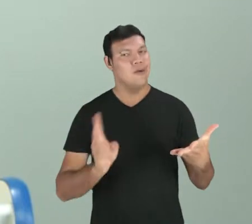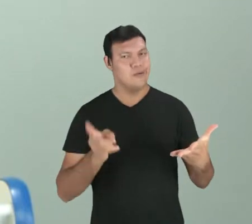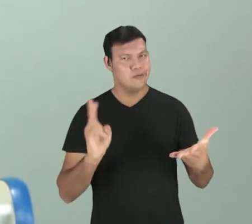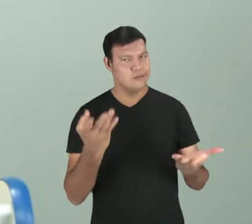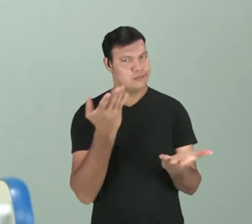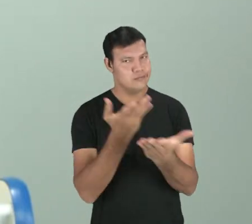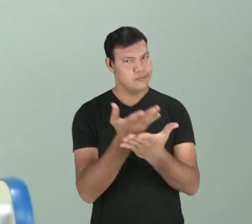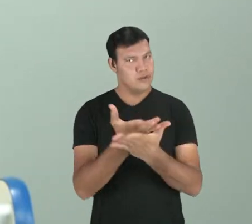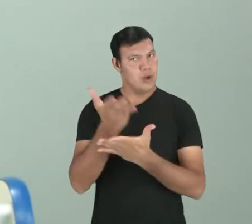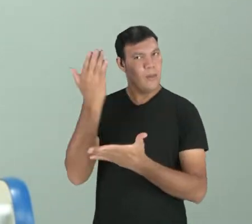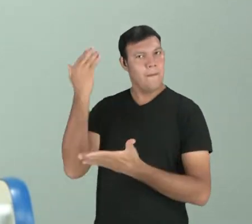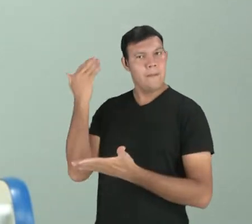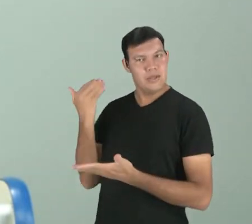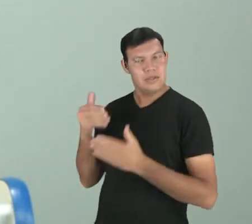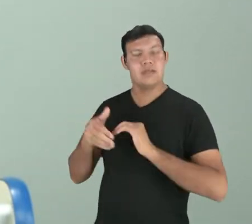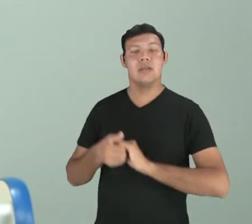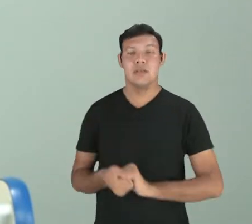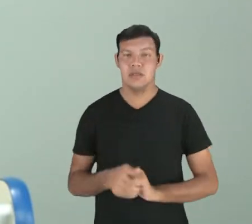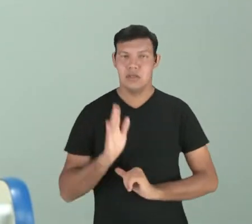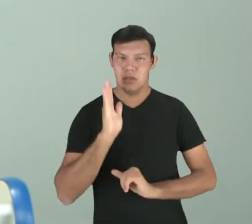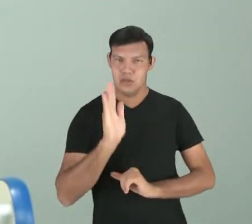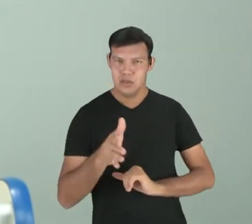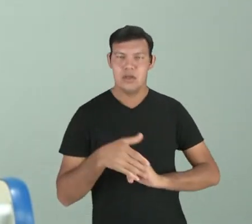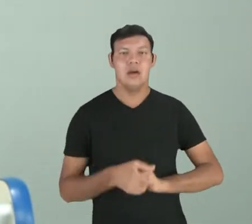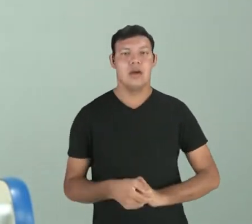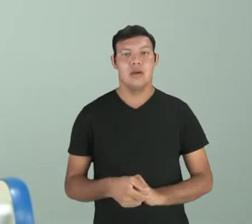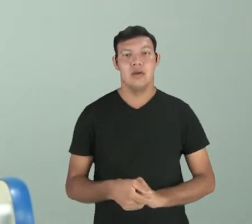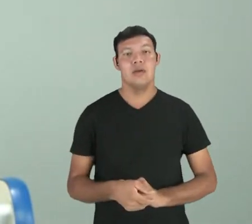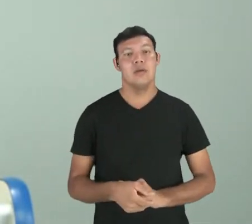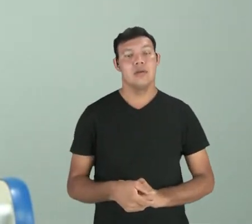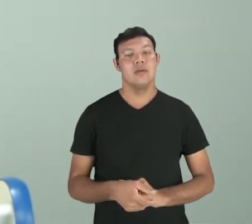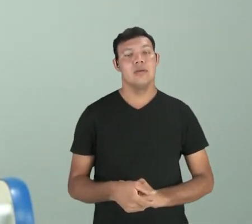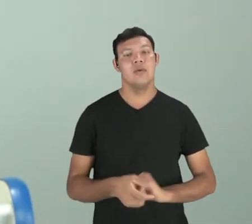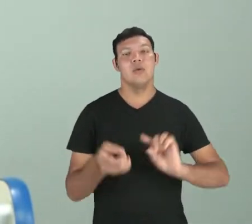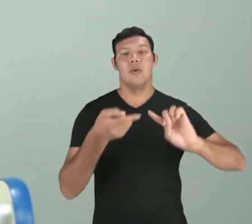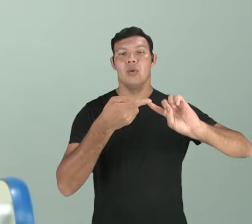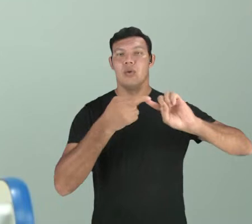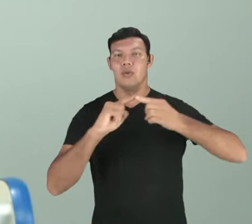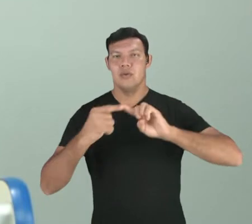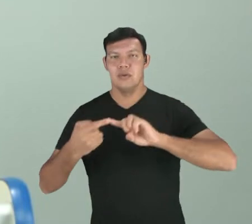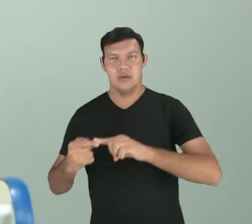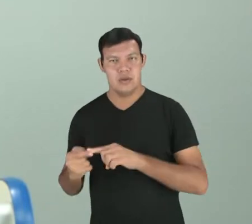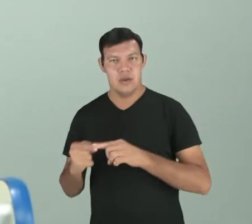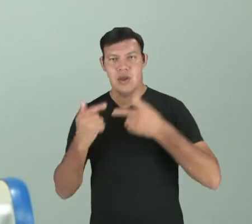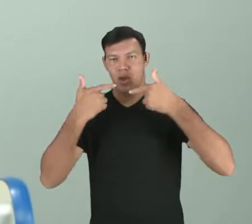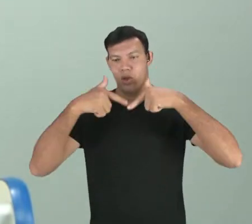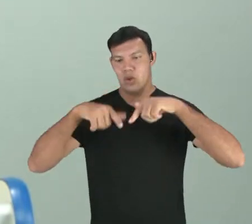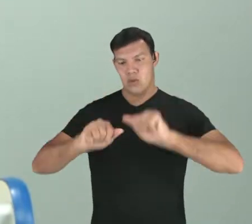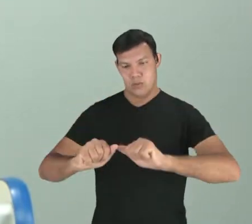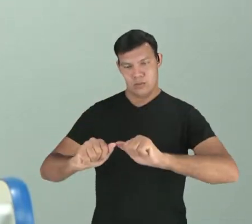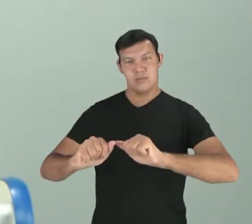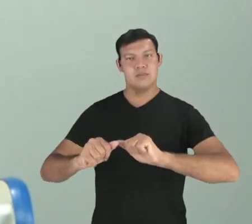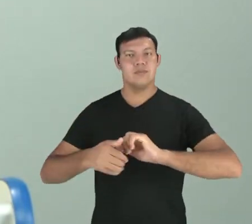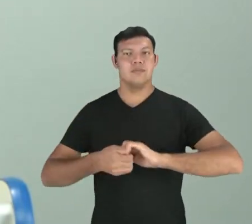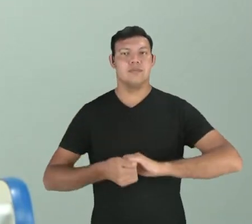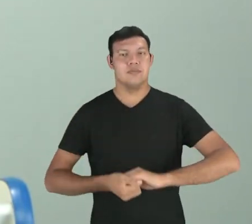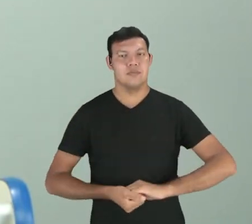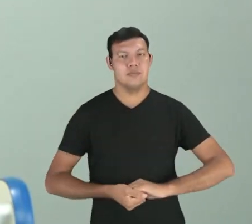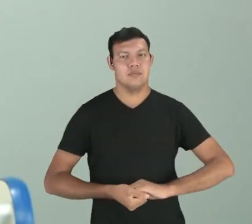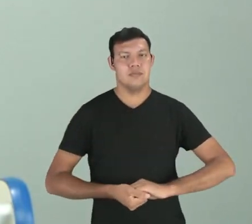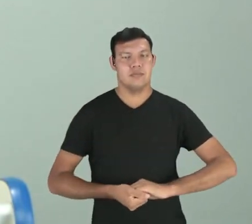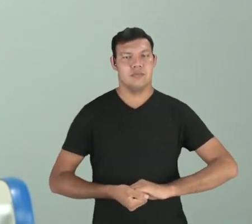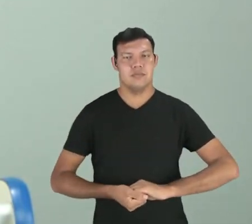aula. Já falamos um pouco na aula passada sobre, e hoje falaremos um pouco mais sobre Figures of